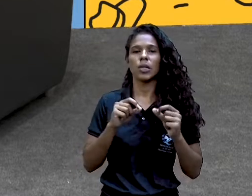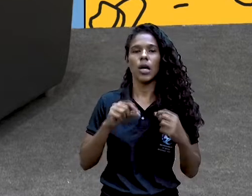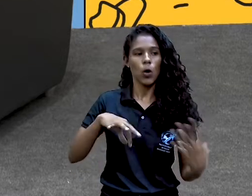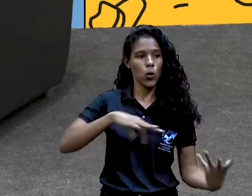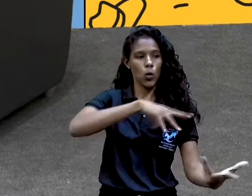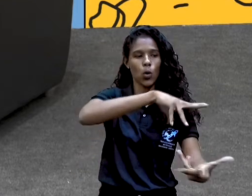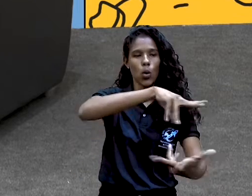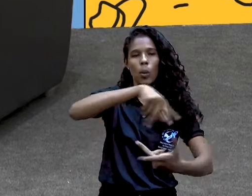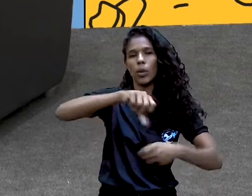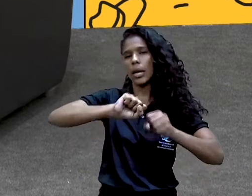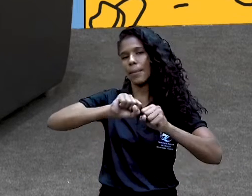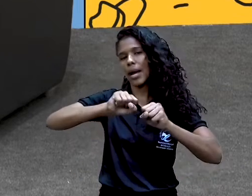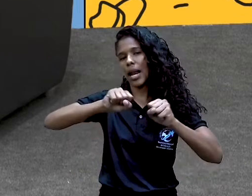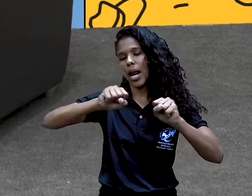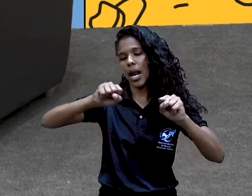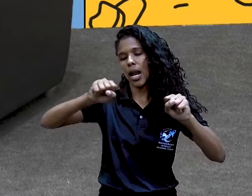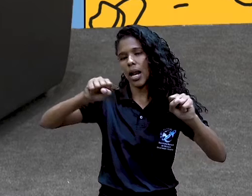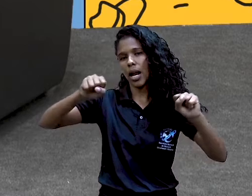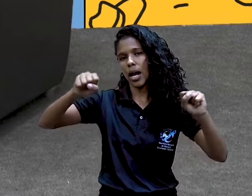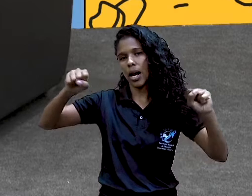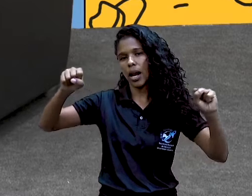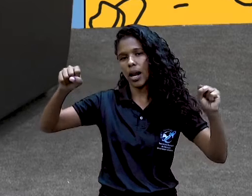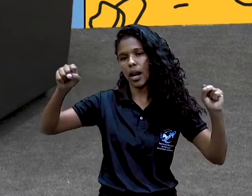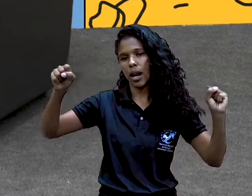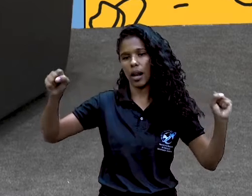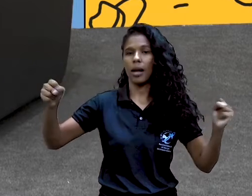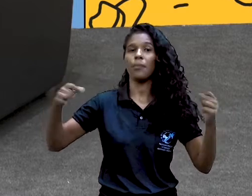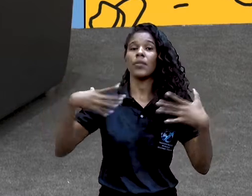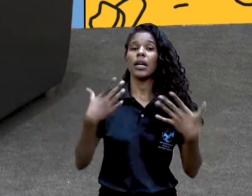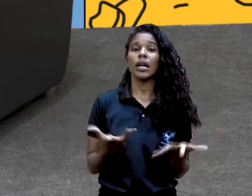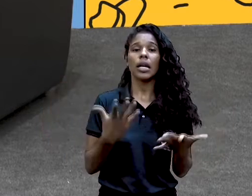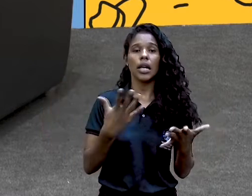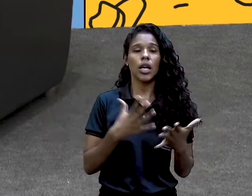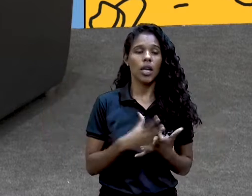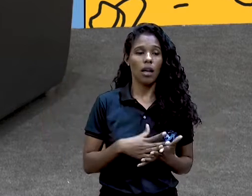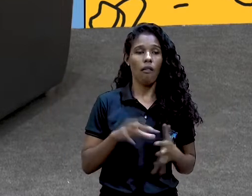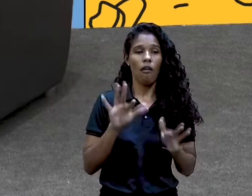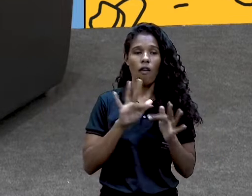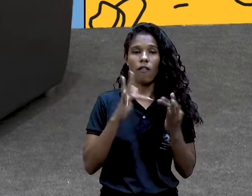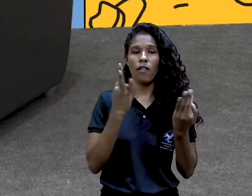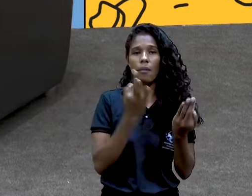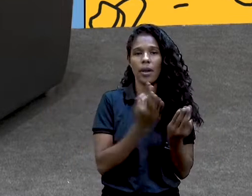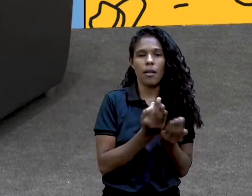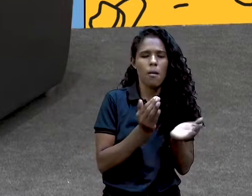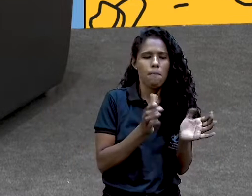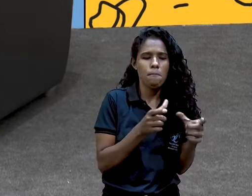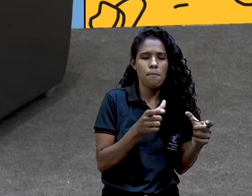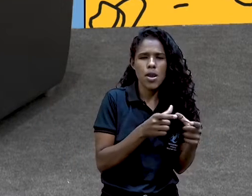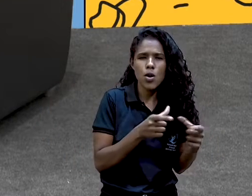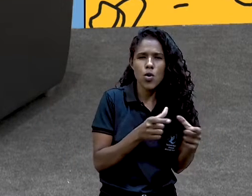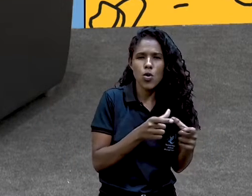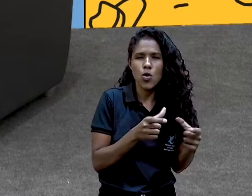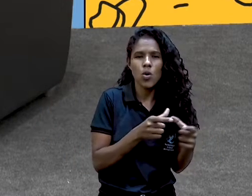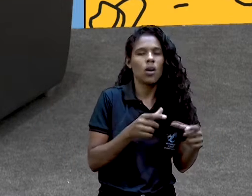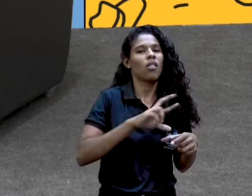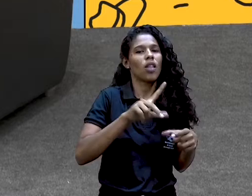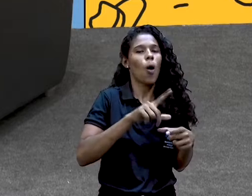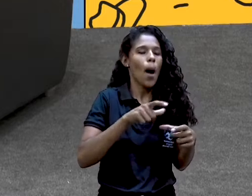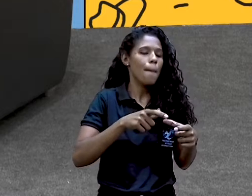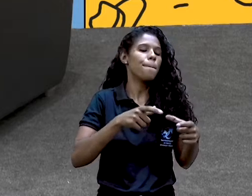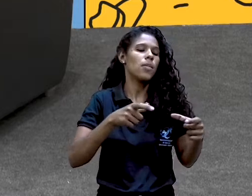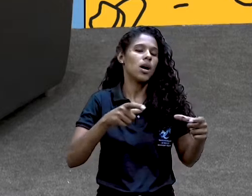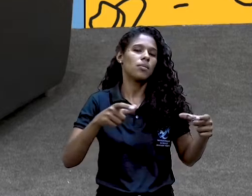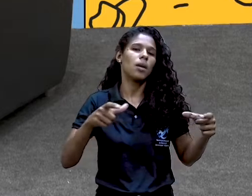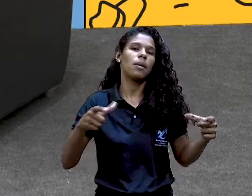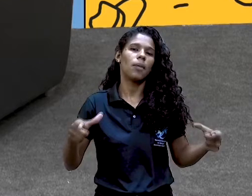a família dela não é uma só, que ela tem outras pessoas para poder interagir, que ela pode contribuir para que outros